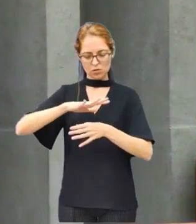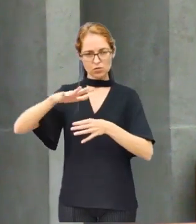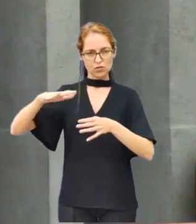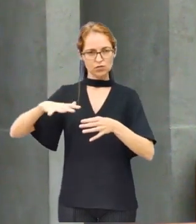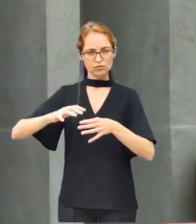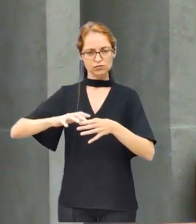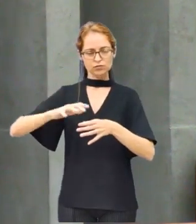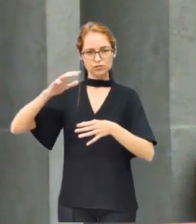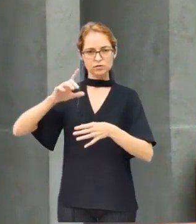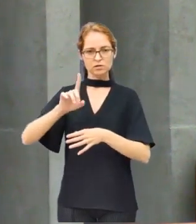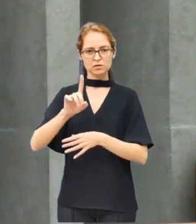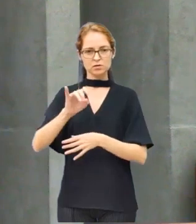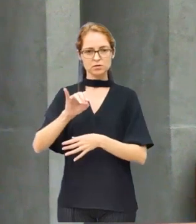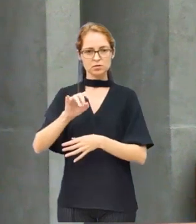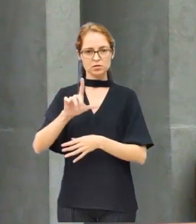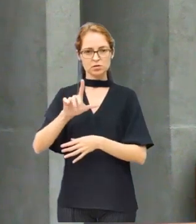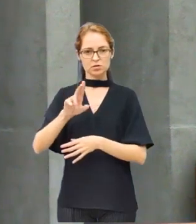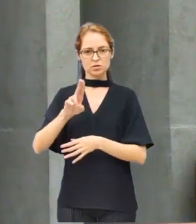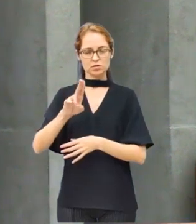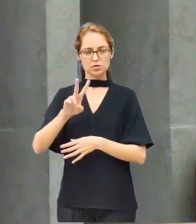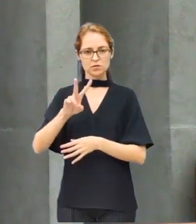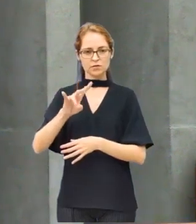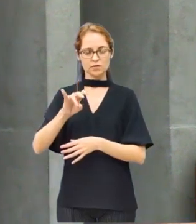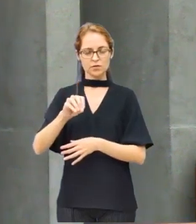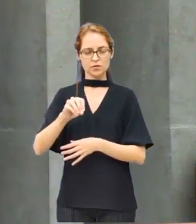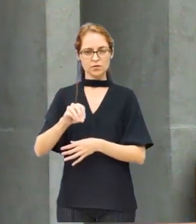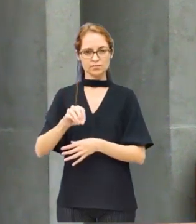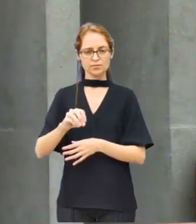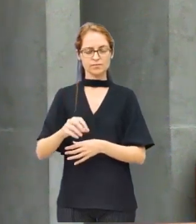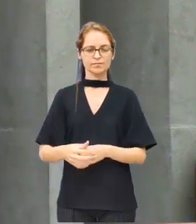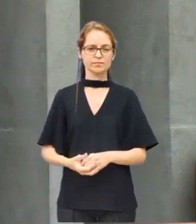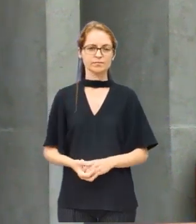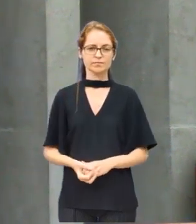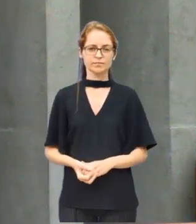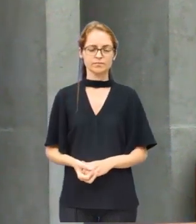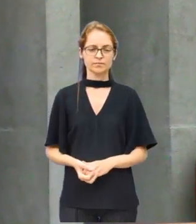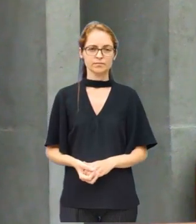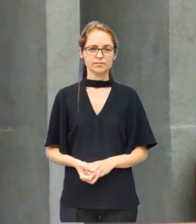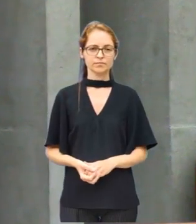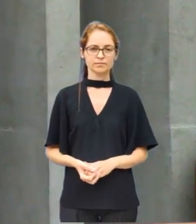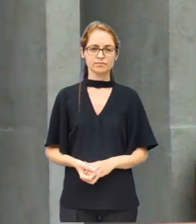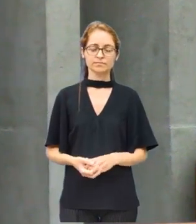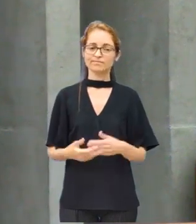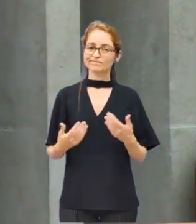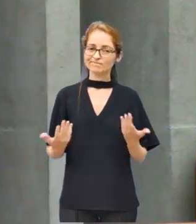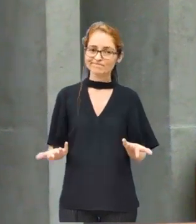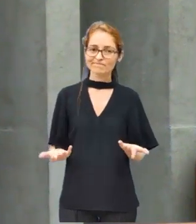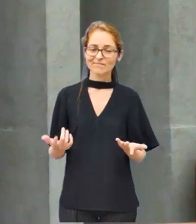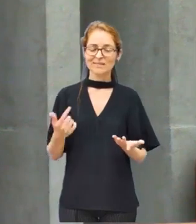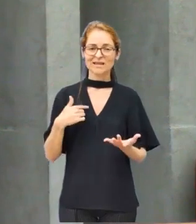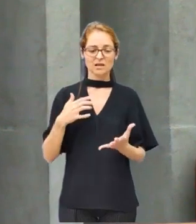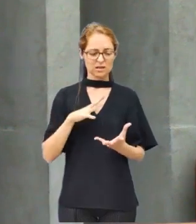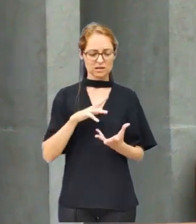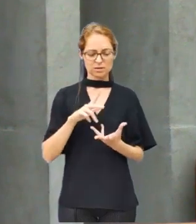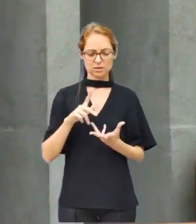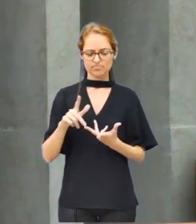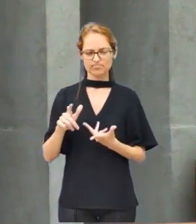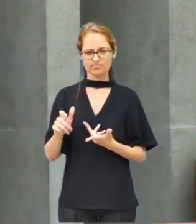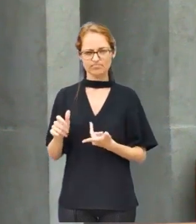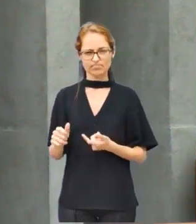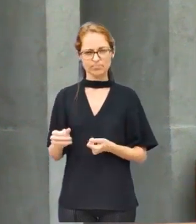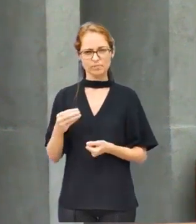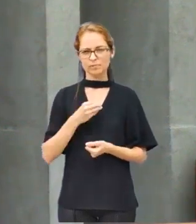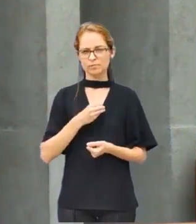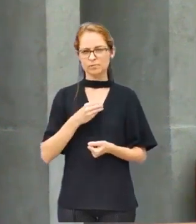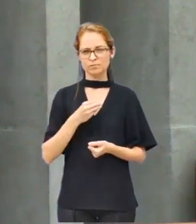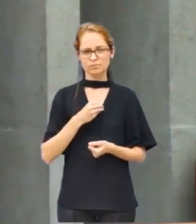do dilúvio? Gênesis capítulo 6, versículos 11 a 13 nos diz: Ora, a terra estava corrompida aos olhos de Deus